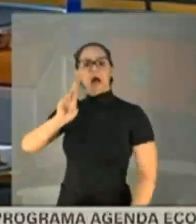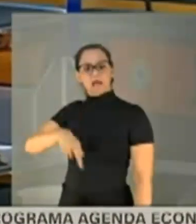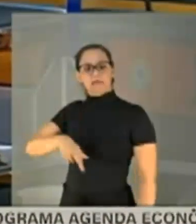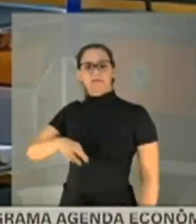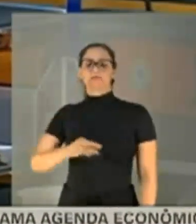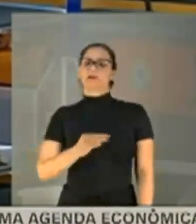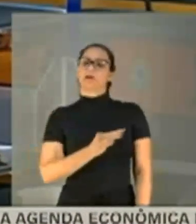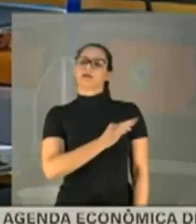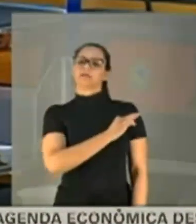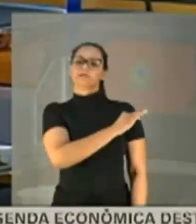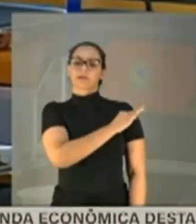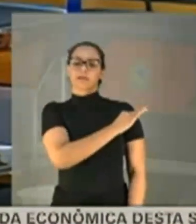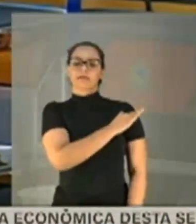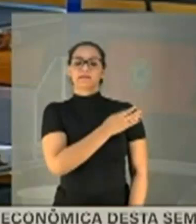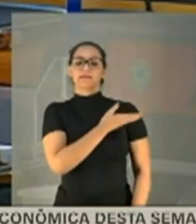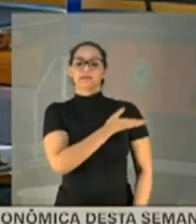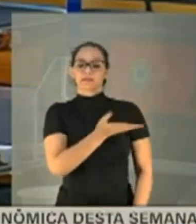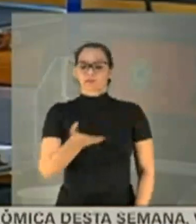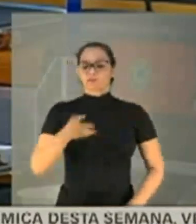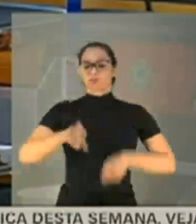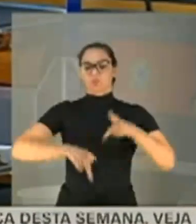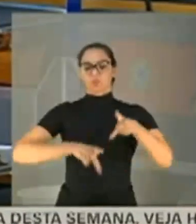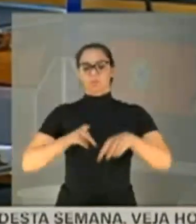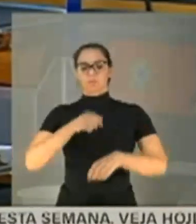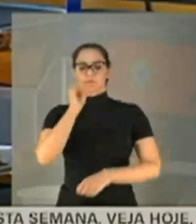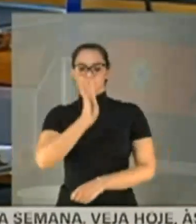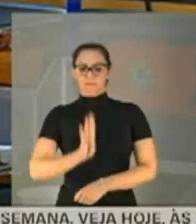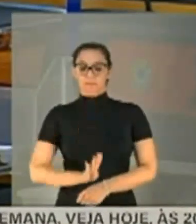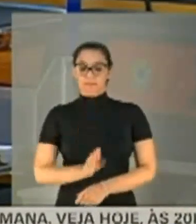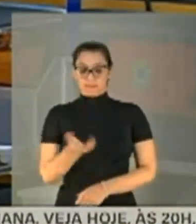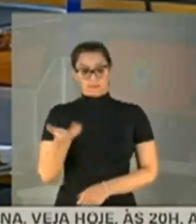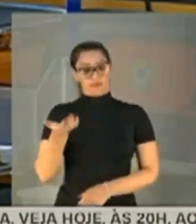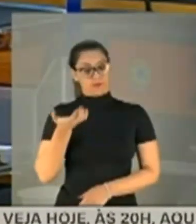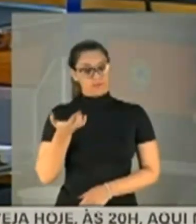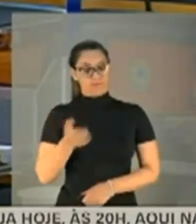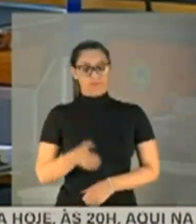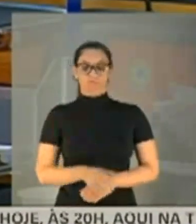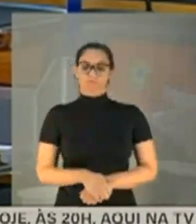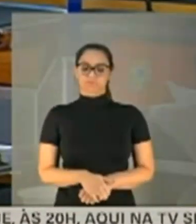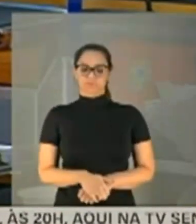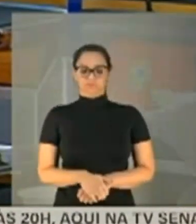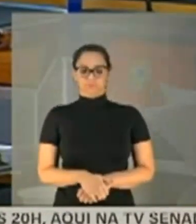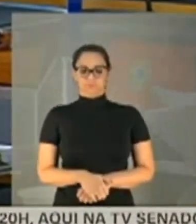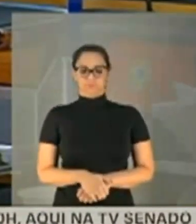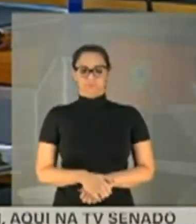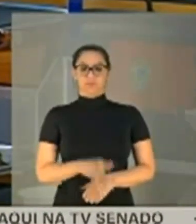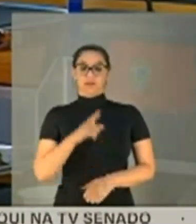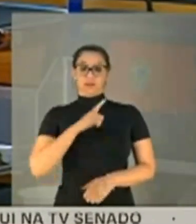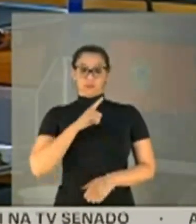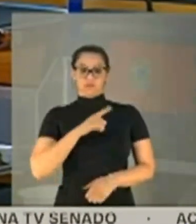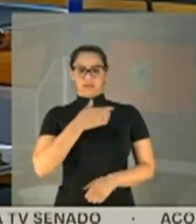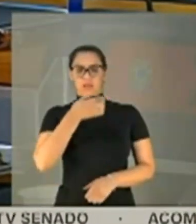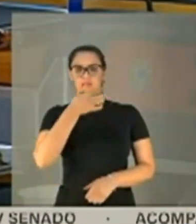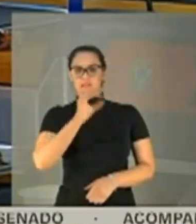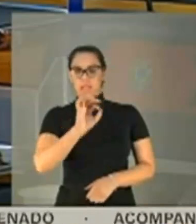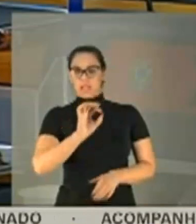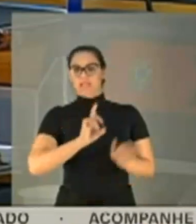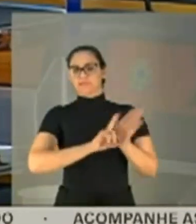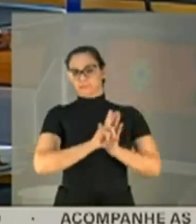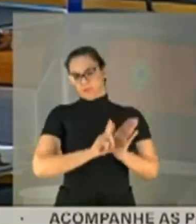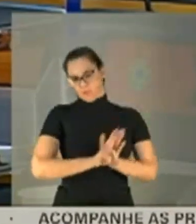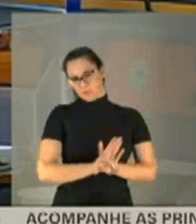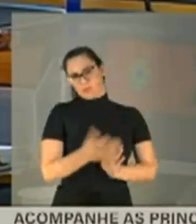acho que é isso que a população espera de nós. Eu tenho aqui cerca de 10 perguntas para o senhor, que